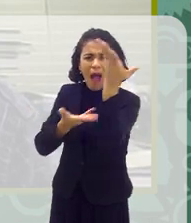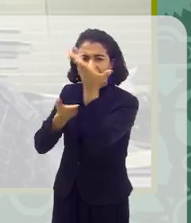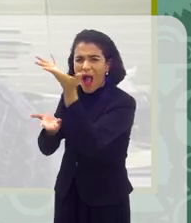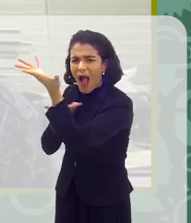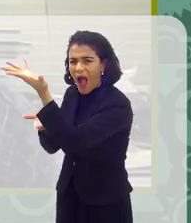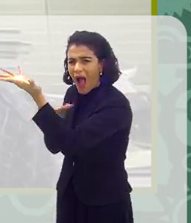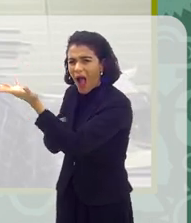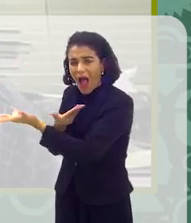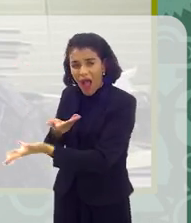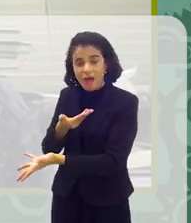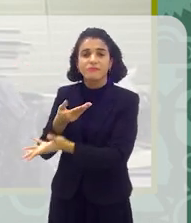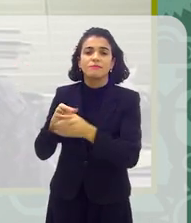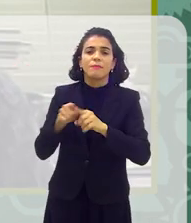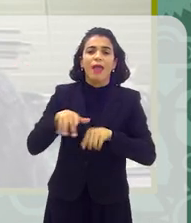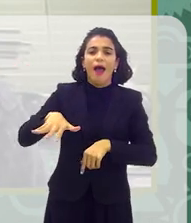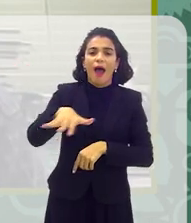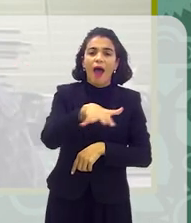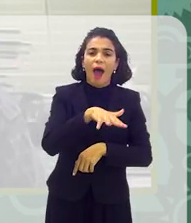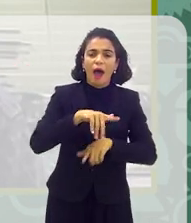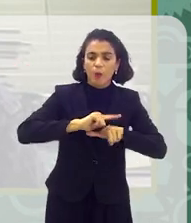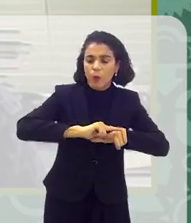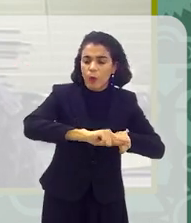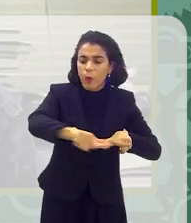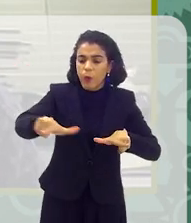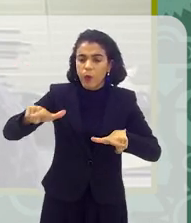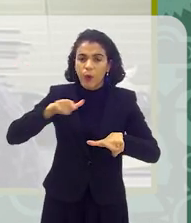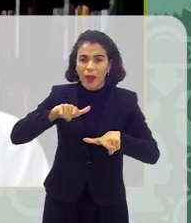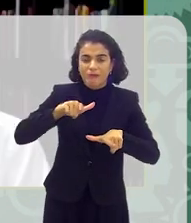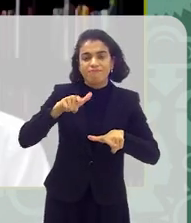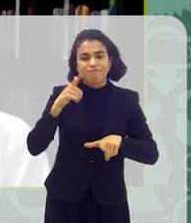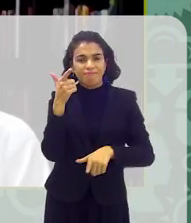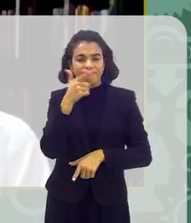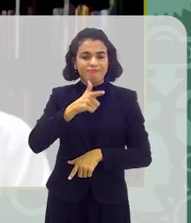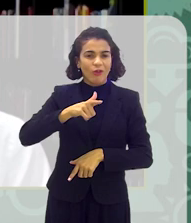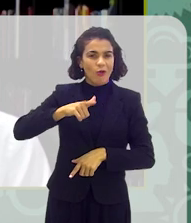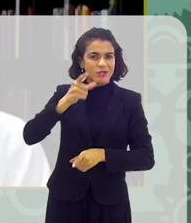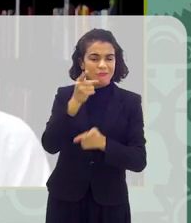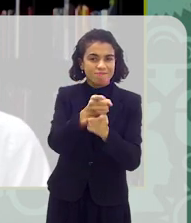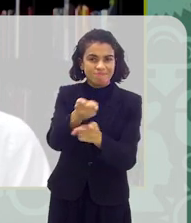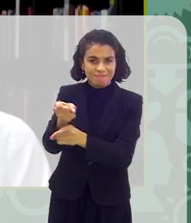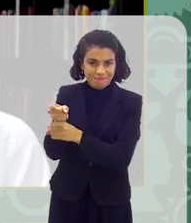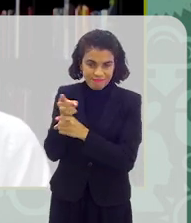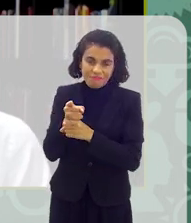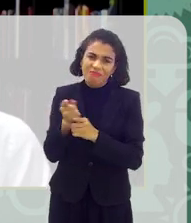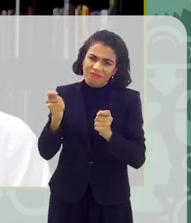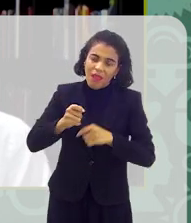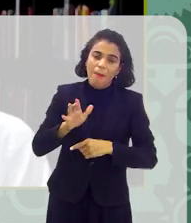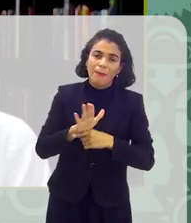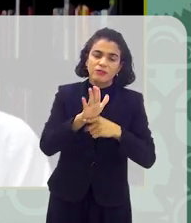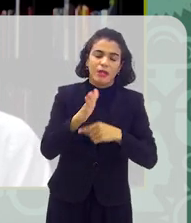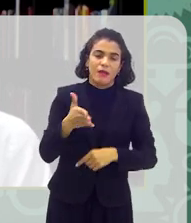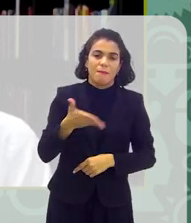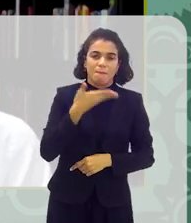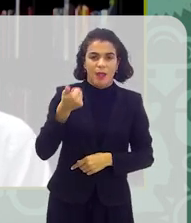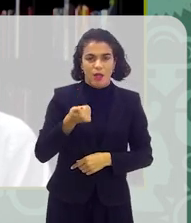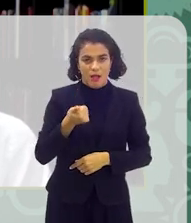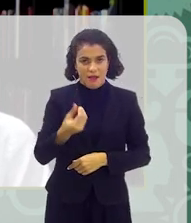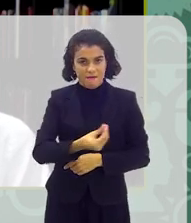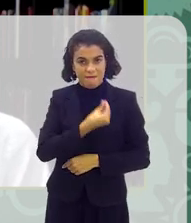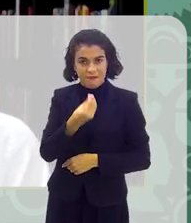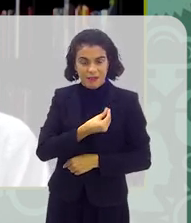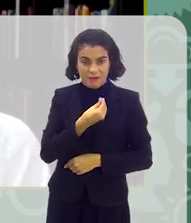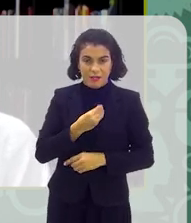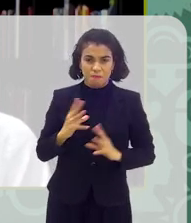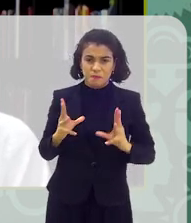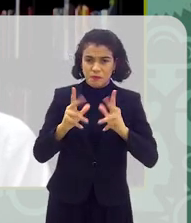ajudar a recuperar áreas degradadas. Então, sem dúvida, ela tem um grande campo para melhorar a qualidade de vida das pessoas. E esse deve ser o